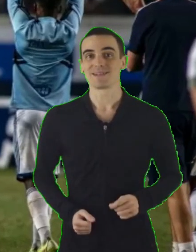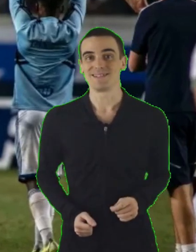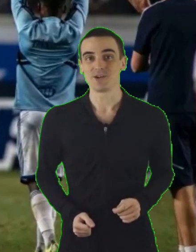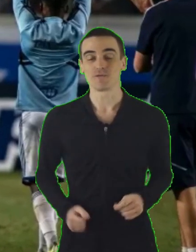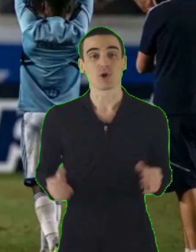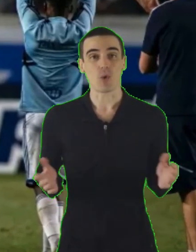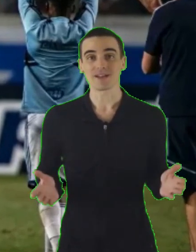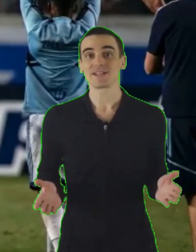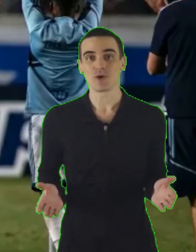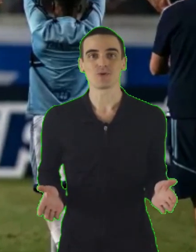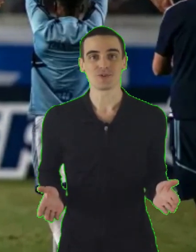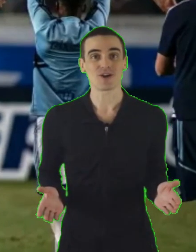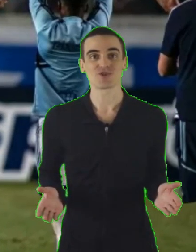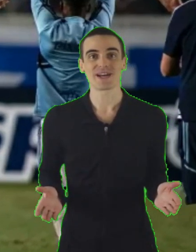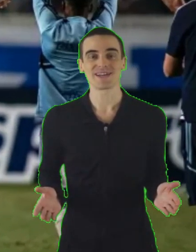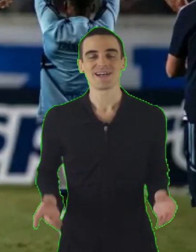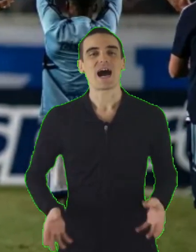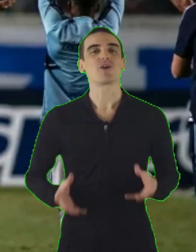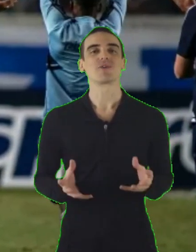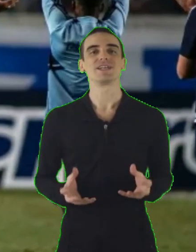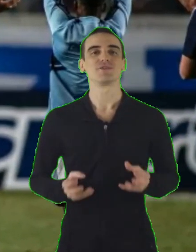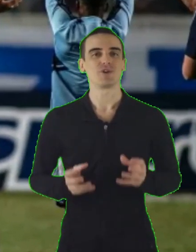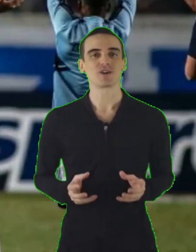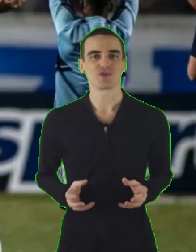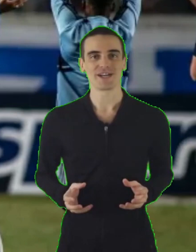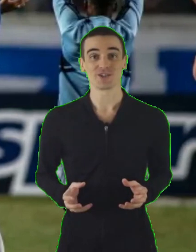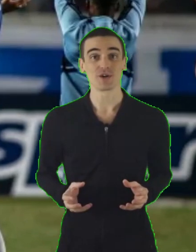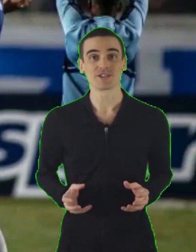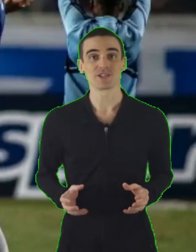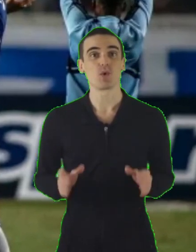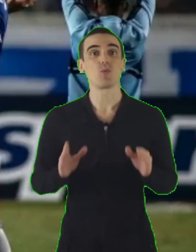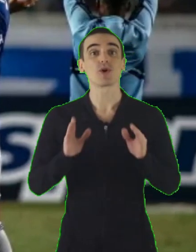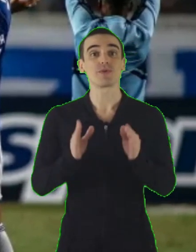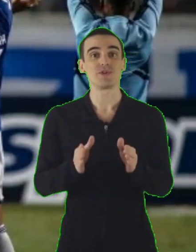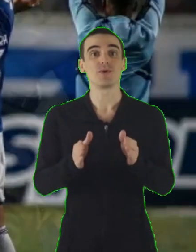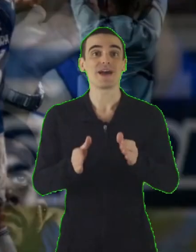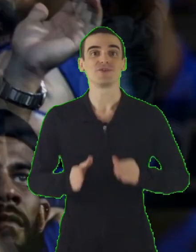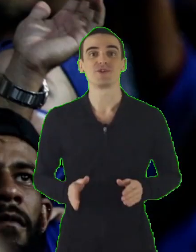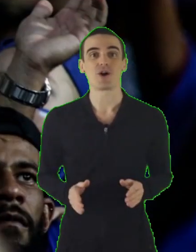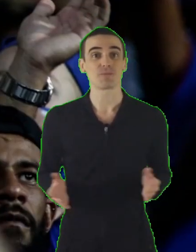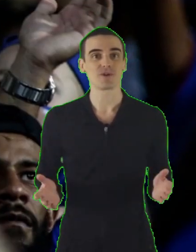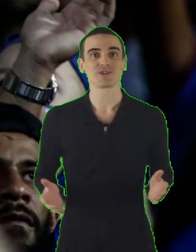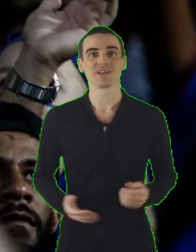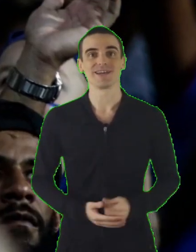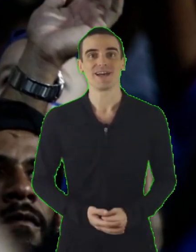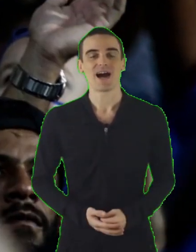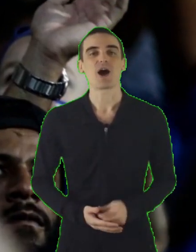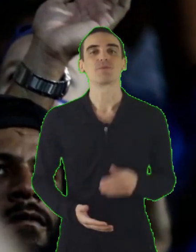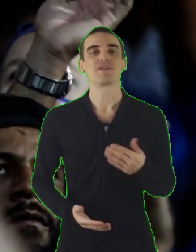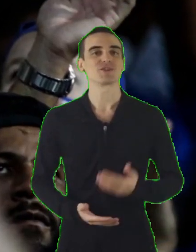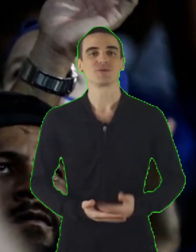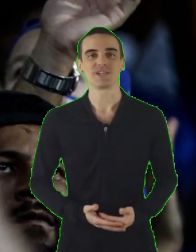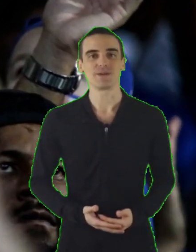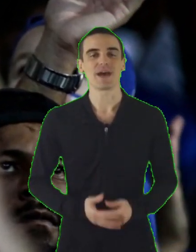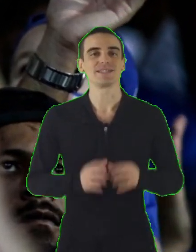exclusivo. Cruzeiro fecha mais uma contratação para 2023. Veja a notícia. Fala, torcedor da